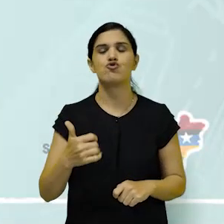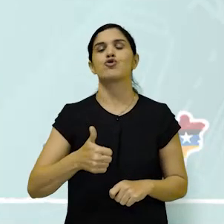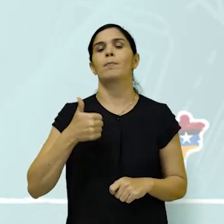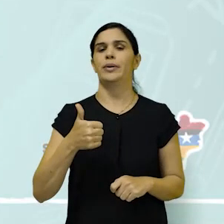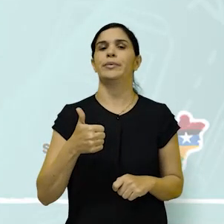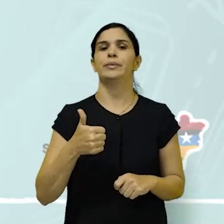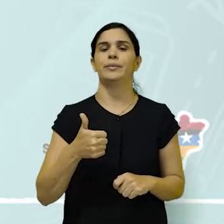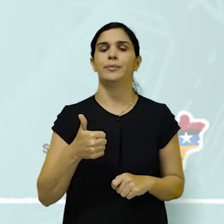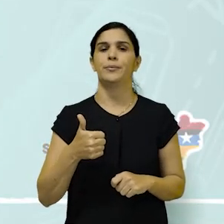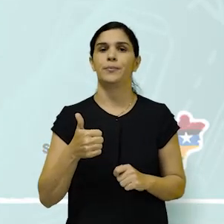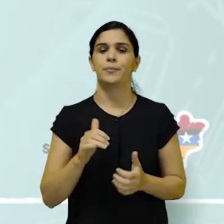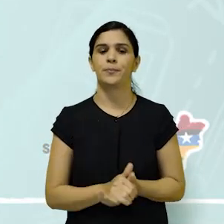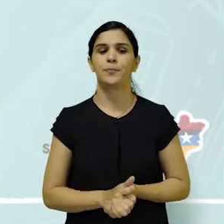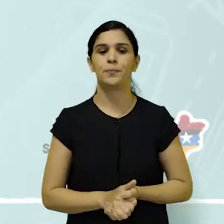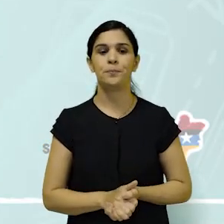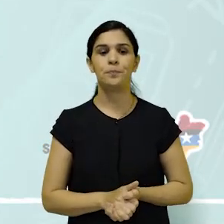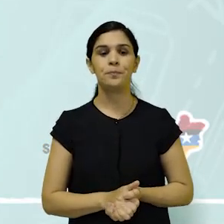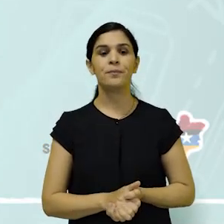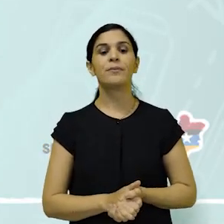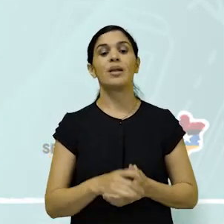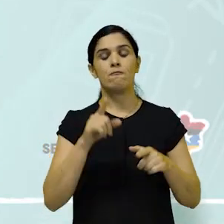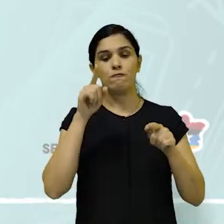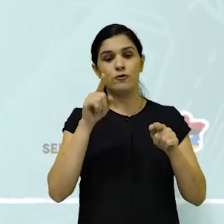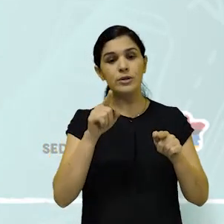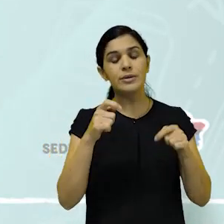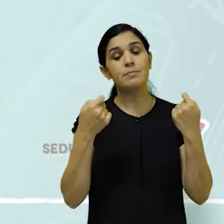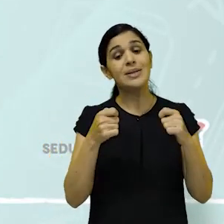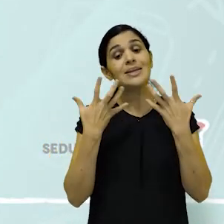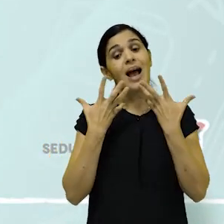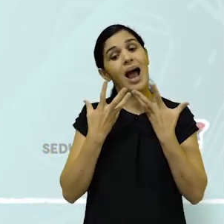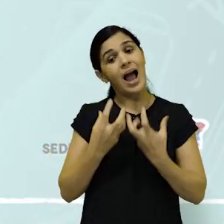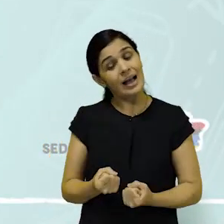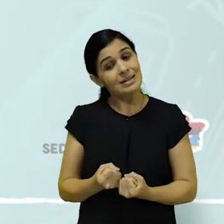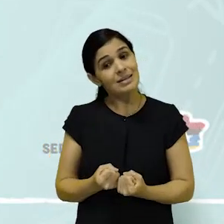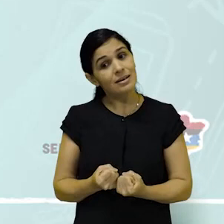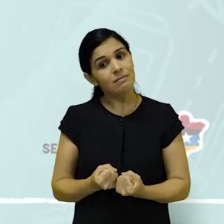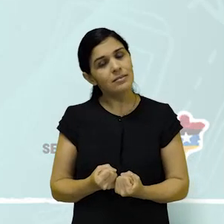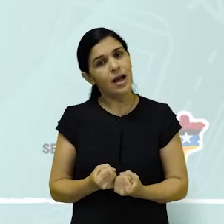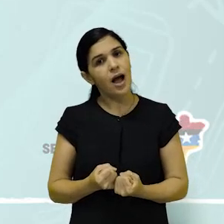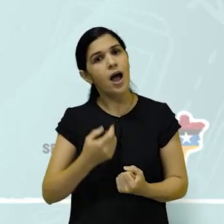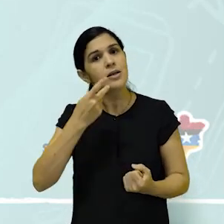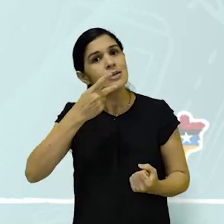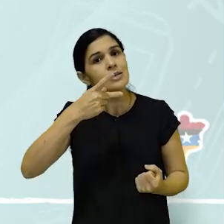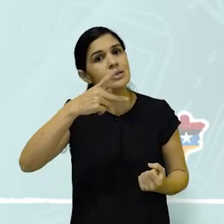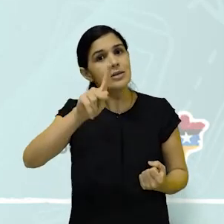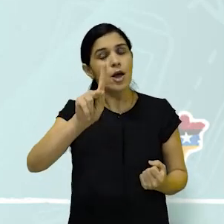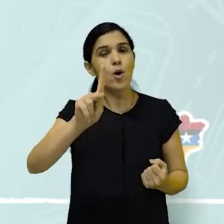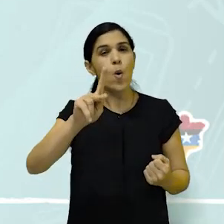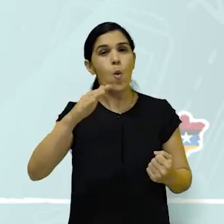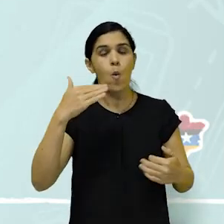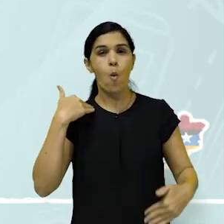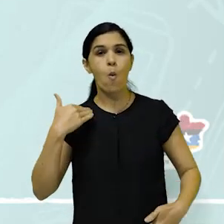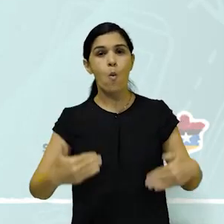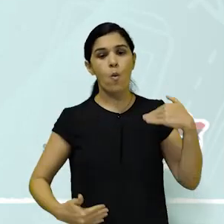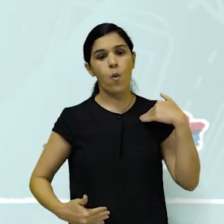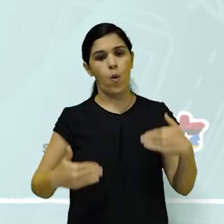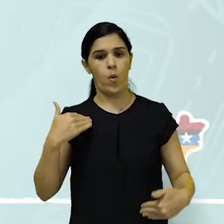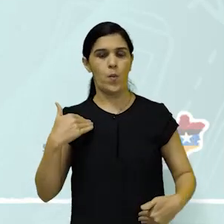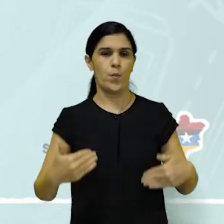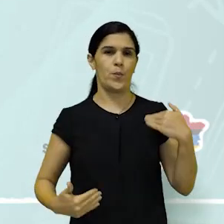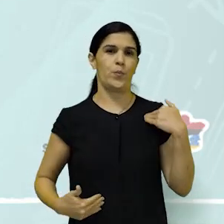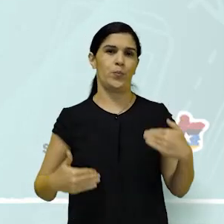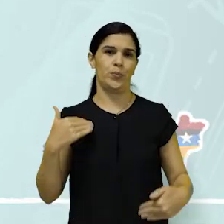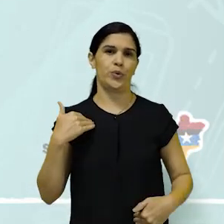O último tópico aqui, coloquei aqui, a aceitação do corpo. Aí coloquei um texto aqui que eu tirei de uma leitura que eu